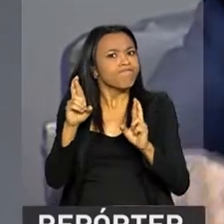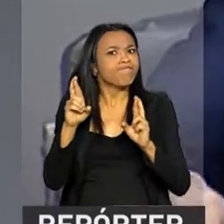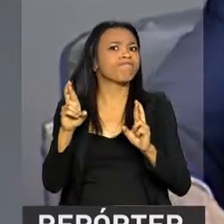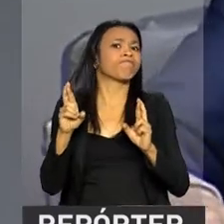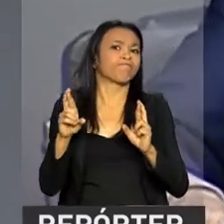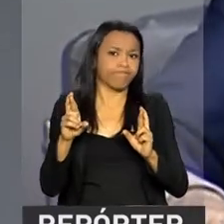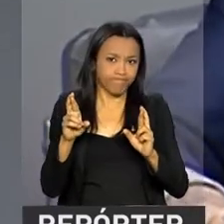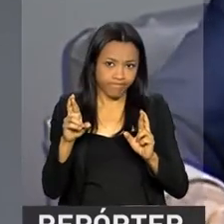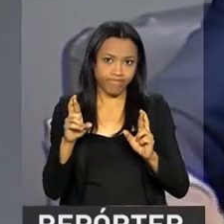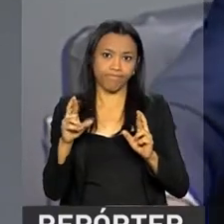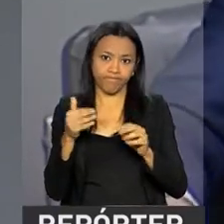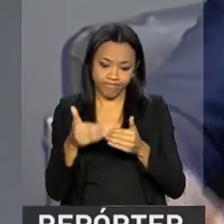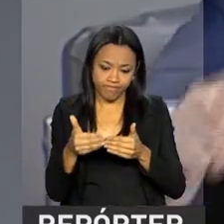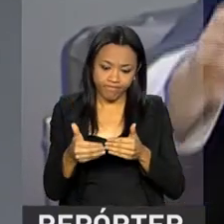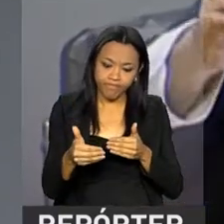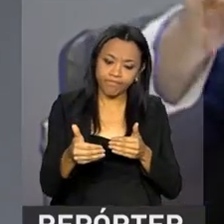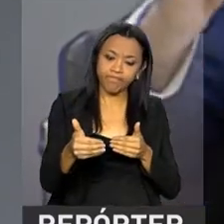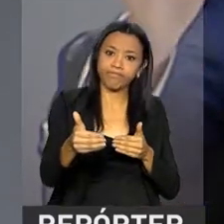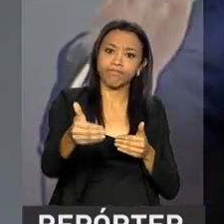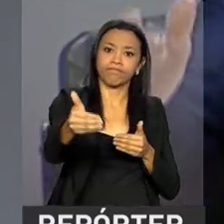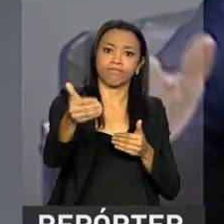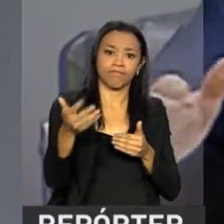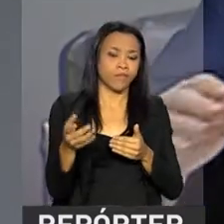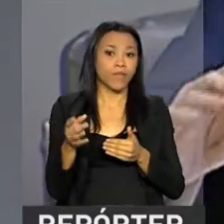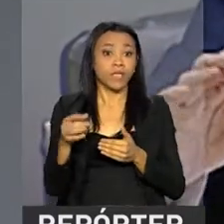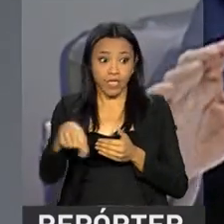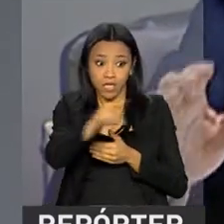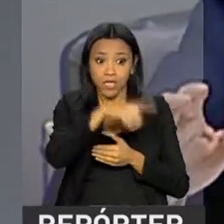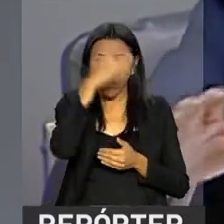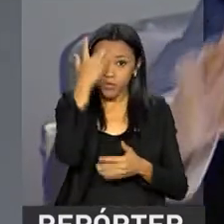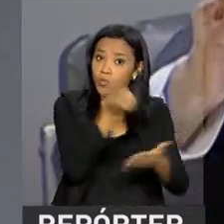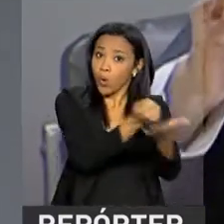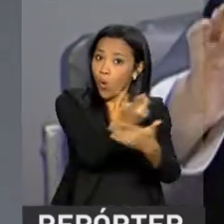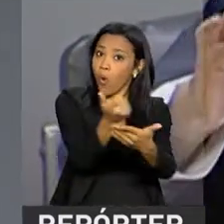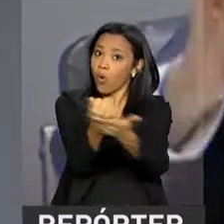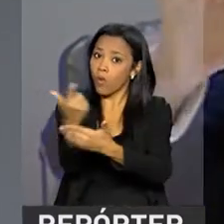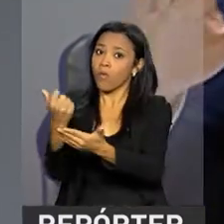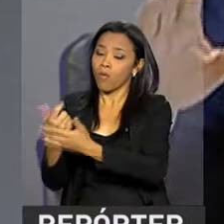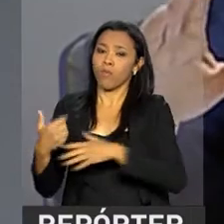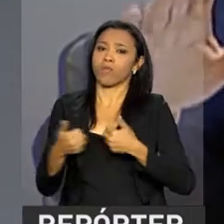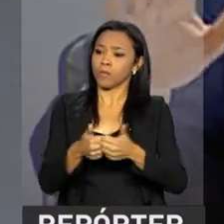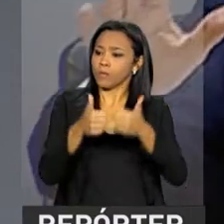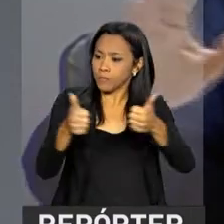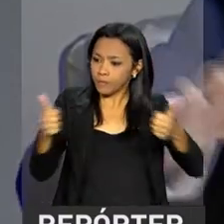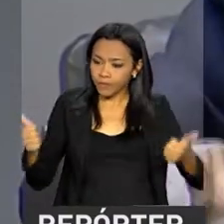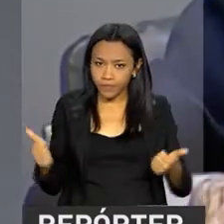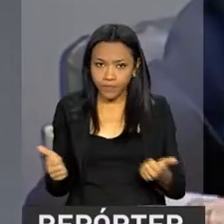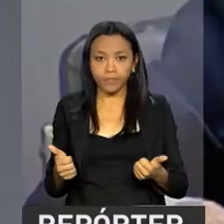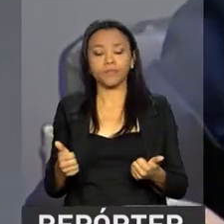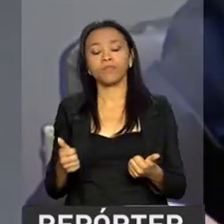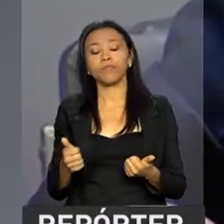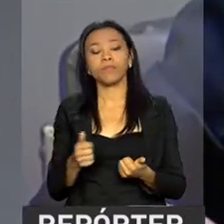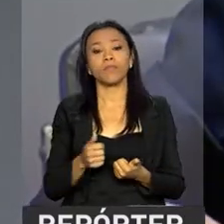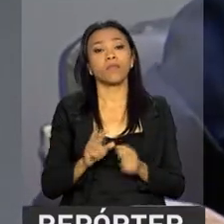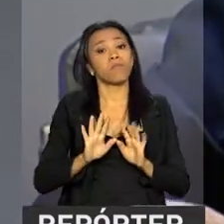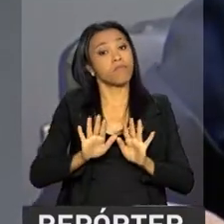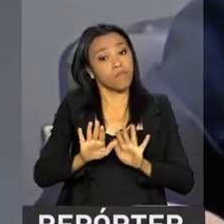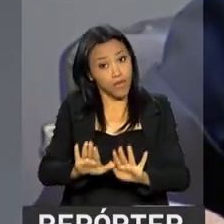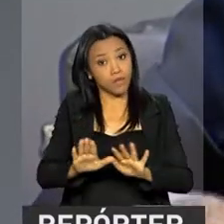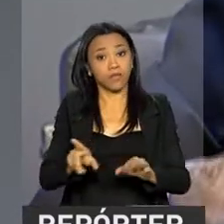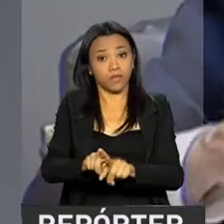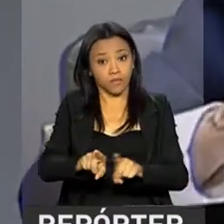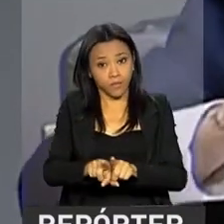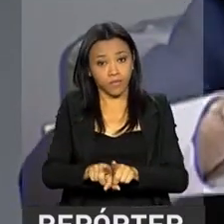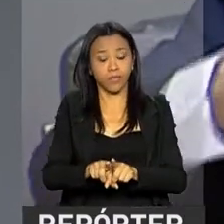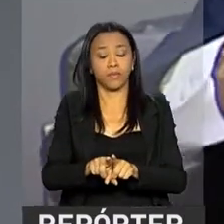para o país, não só o poder de compra, trabalhadores, consumidores, etc., mas